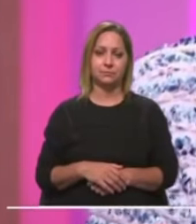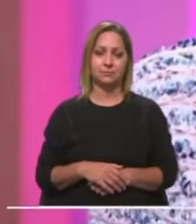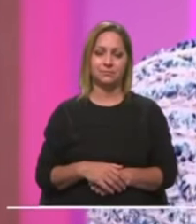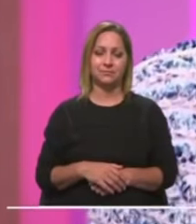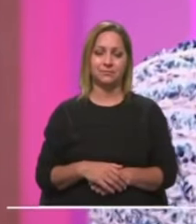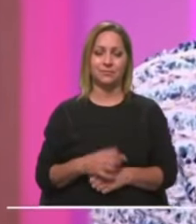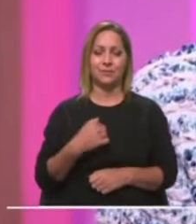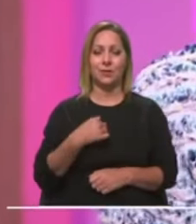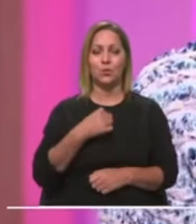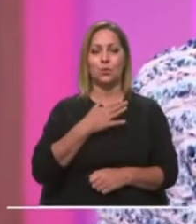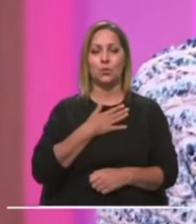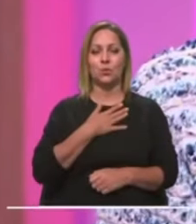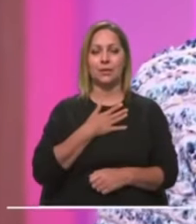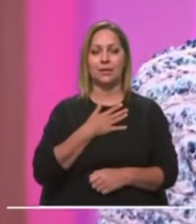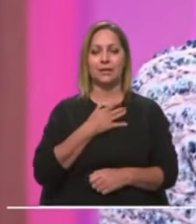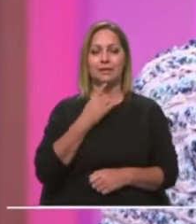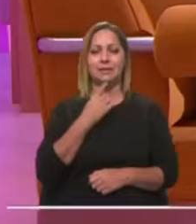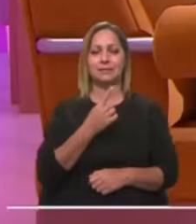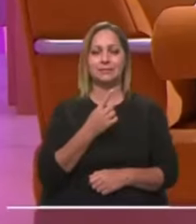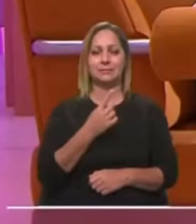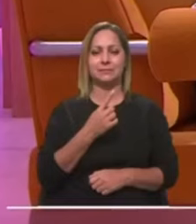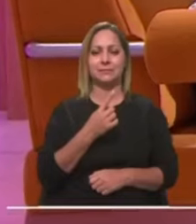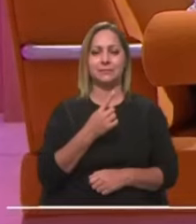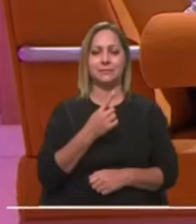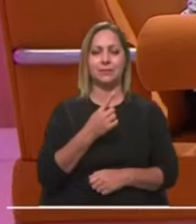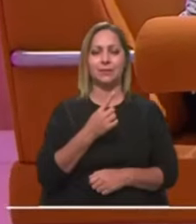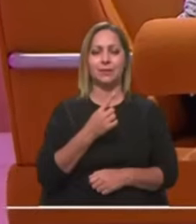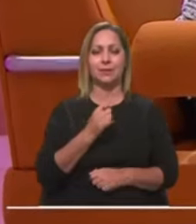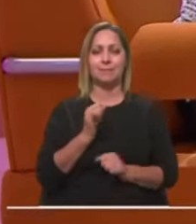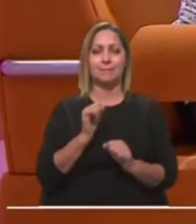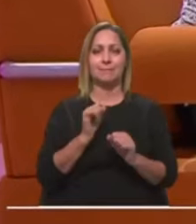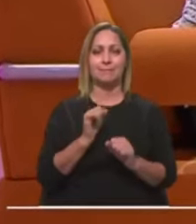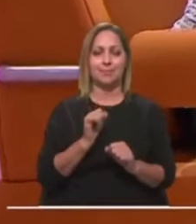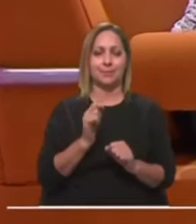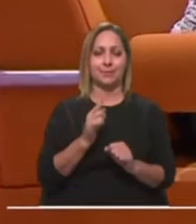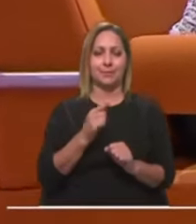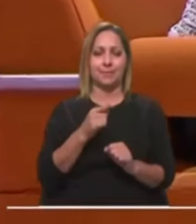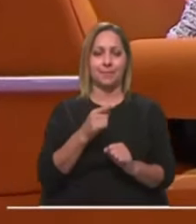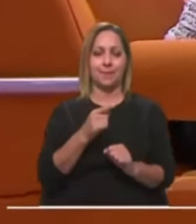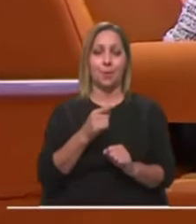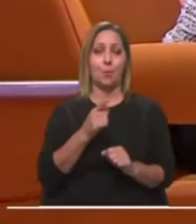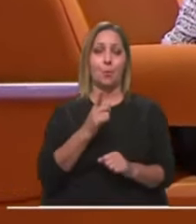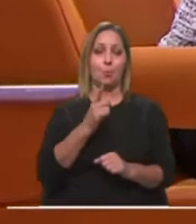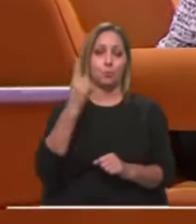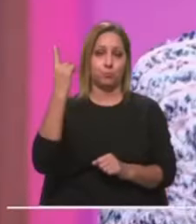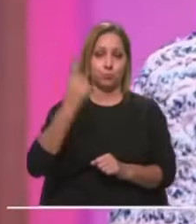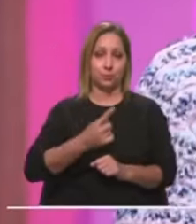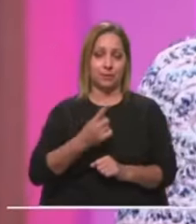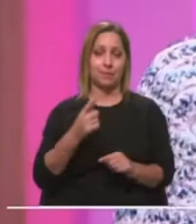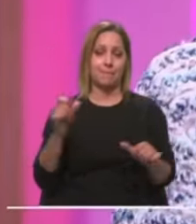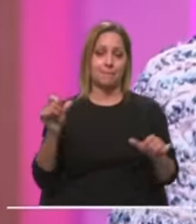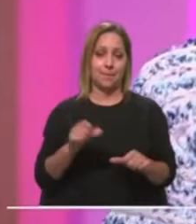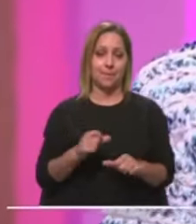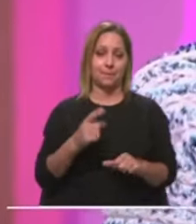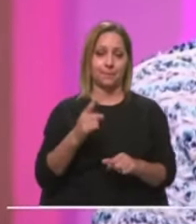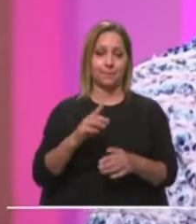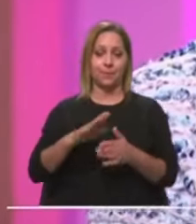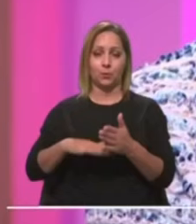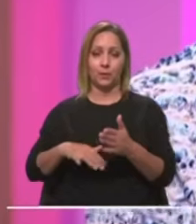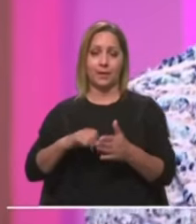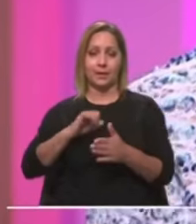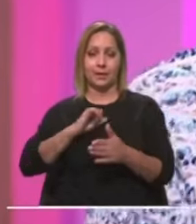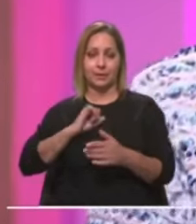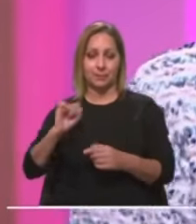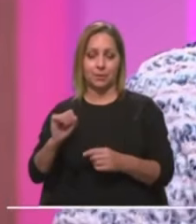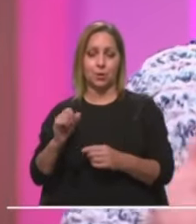a utilizar o pod calão mas exercia mal o seu poder não é tirando com uma colega minha que por acaso o